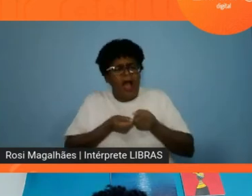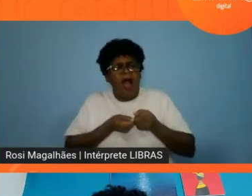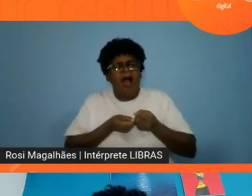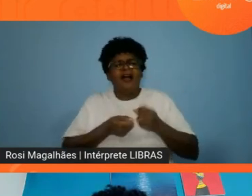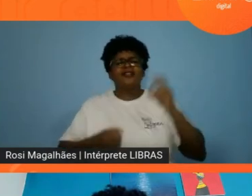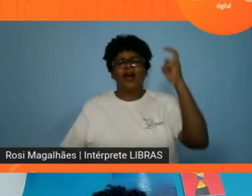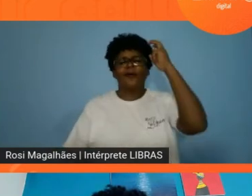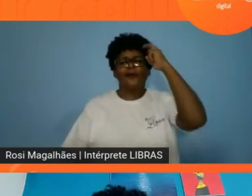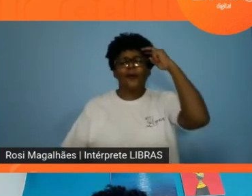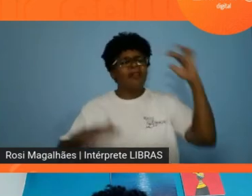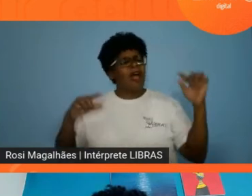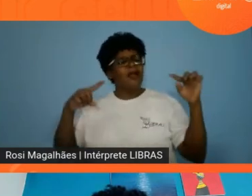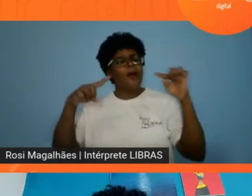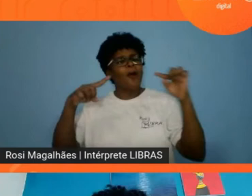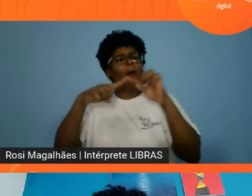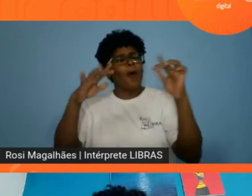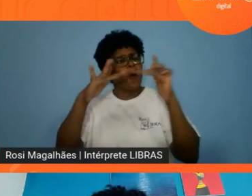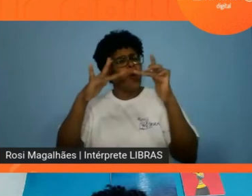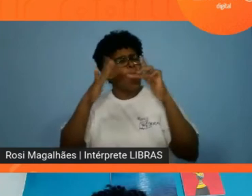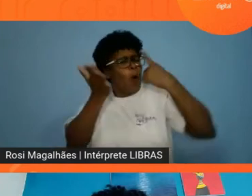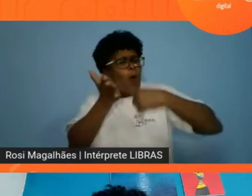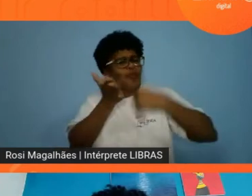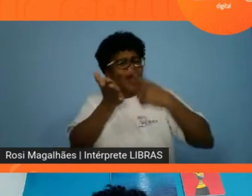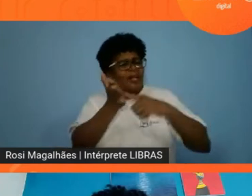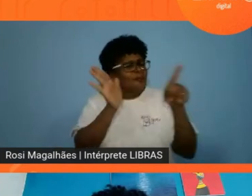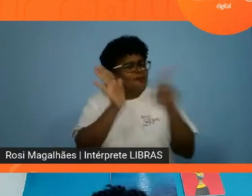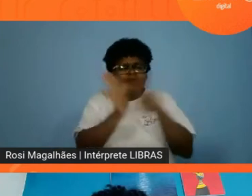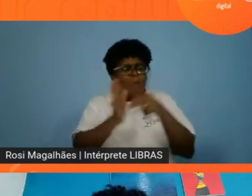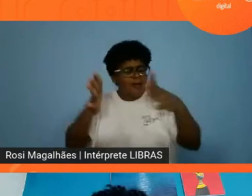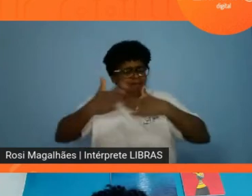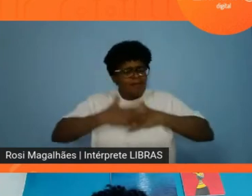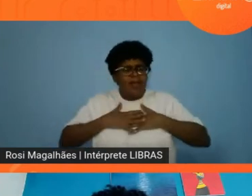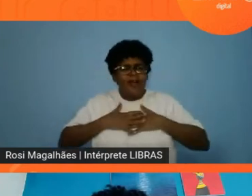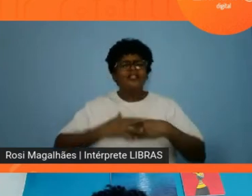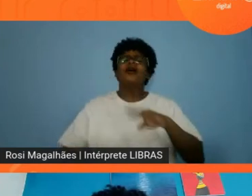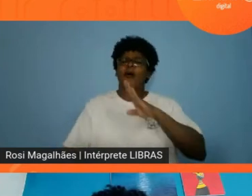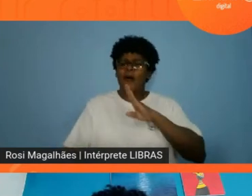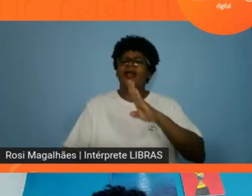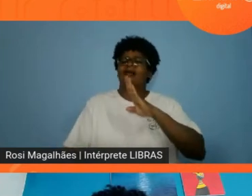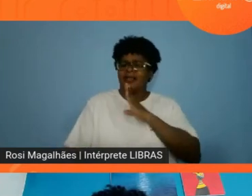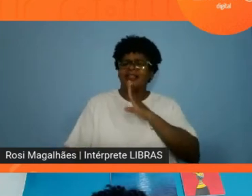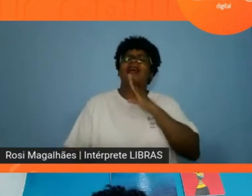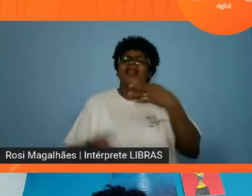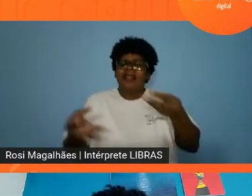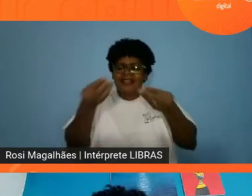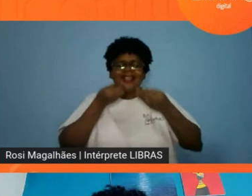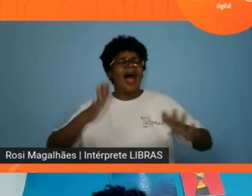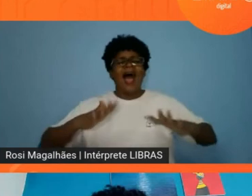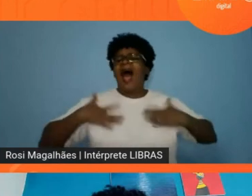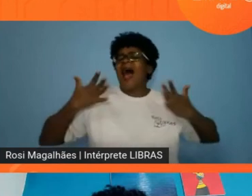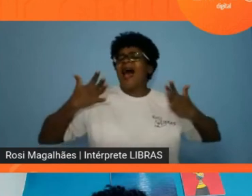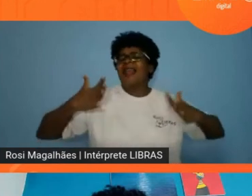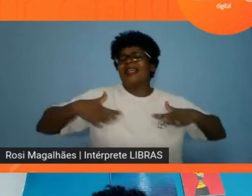contato com o que é seu, né, e se conhecer, está trazendo alegria para o seu corpo,